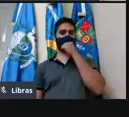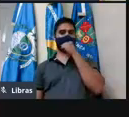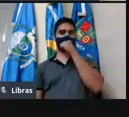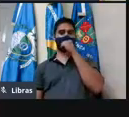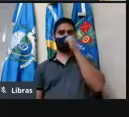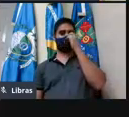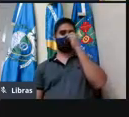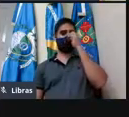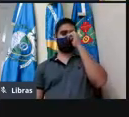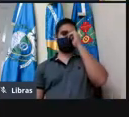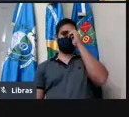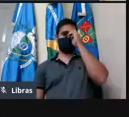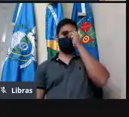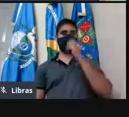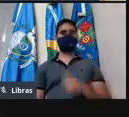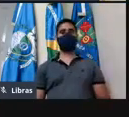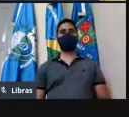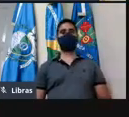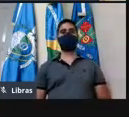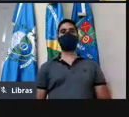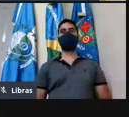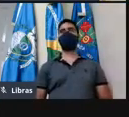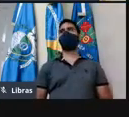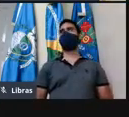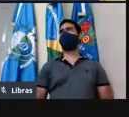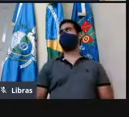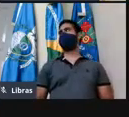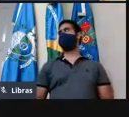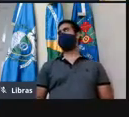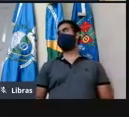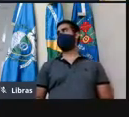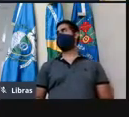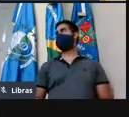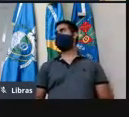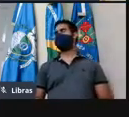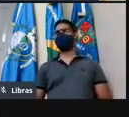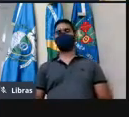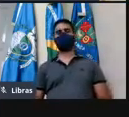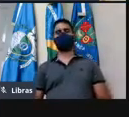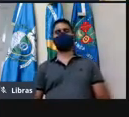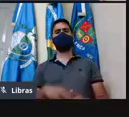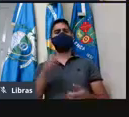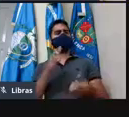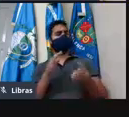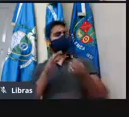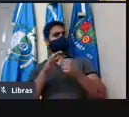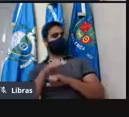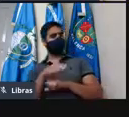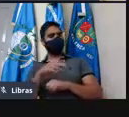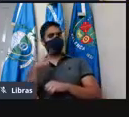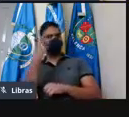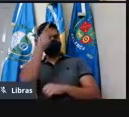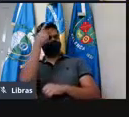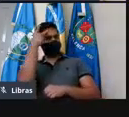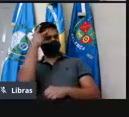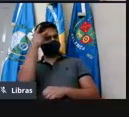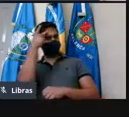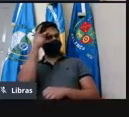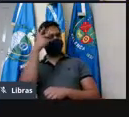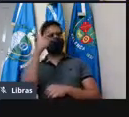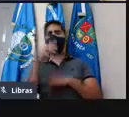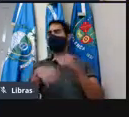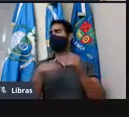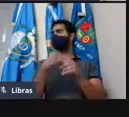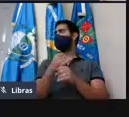Senhores companheiros, assistência que nos honra com a presença, nossos internautas. O que eu queria